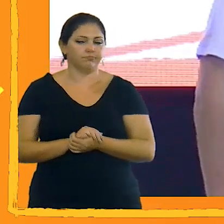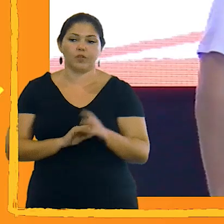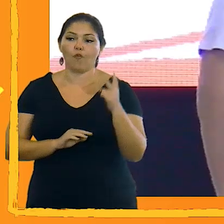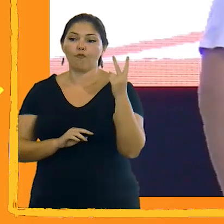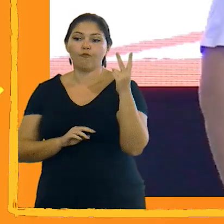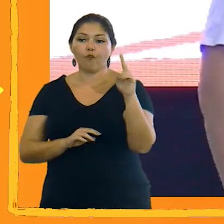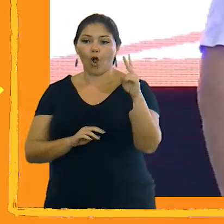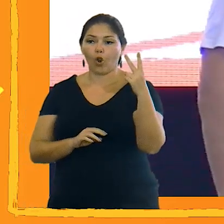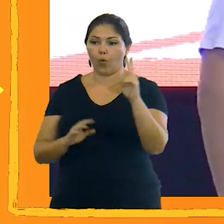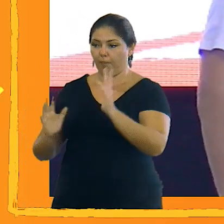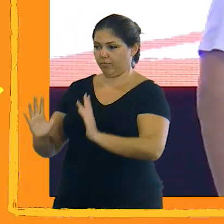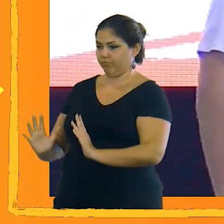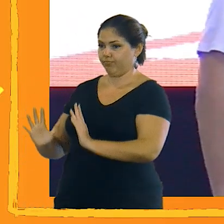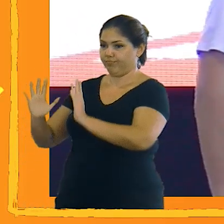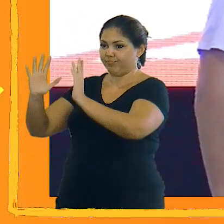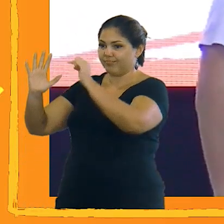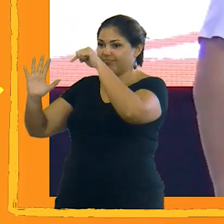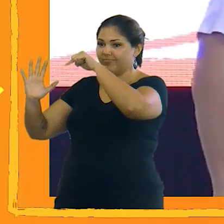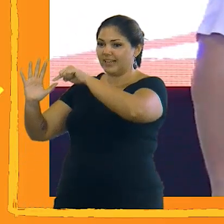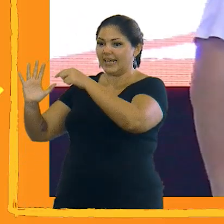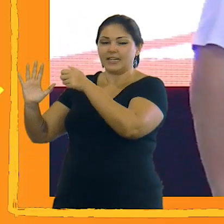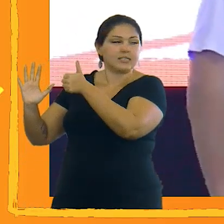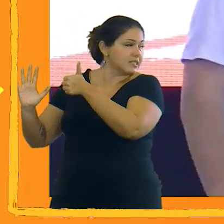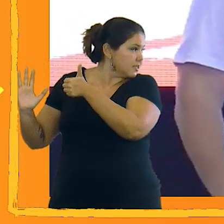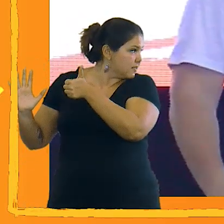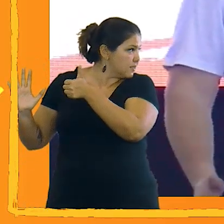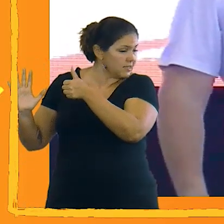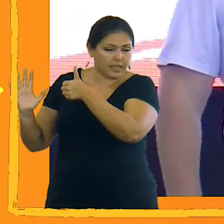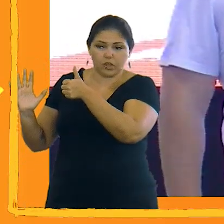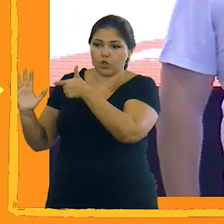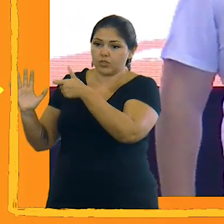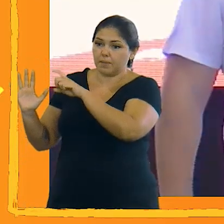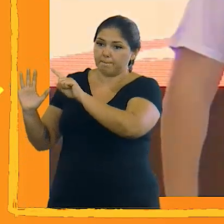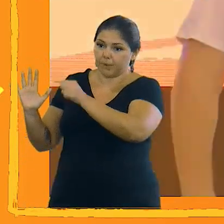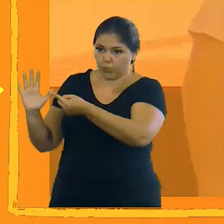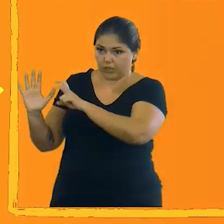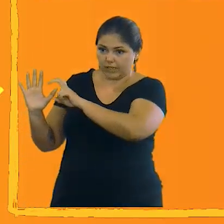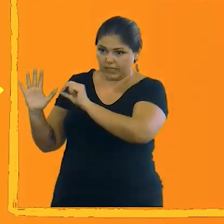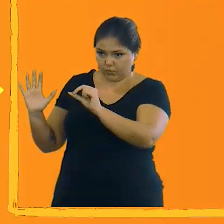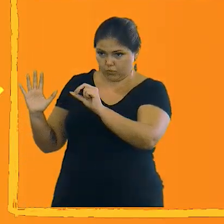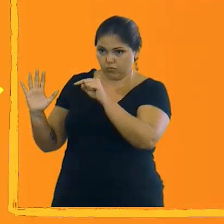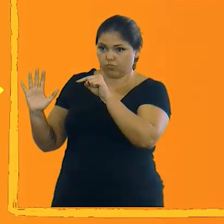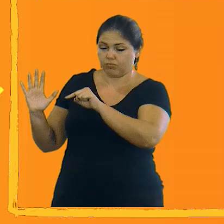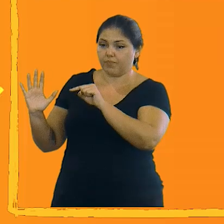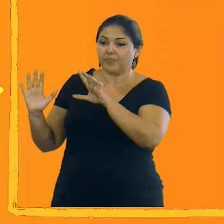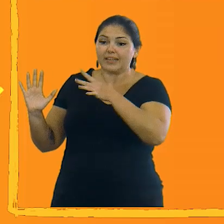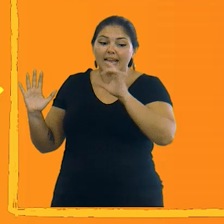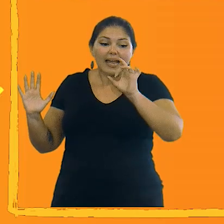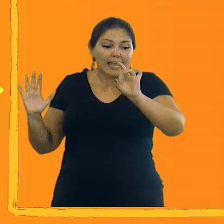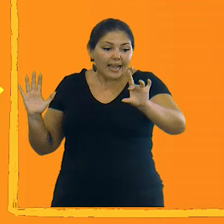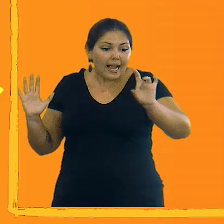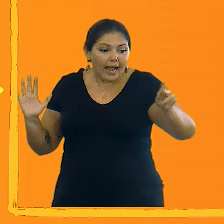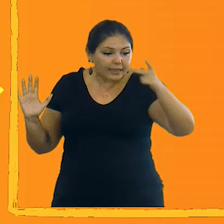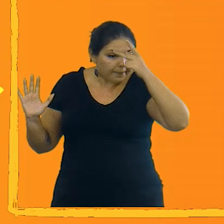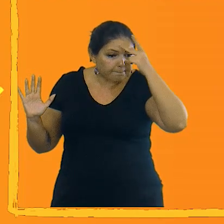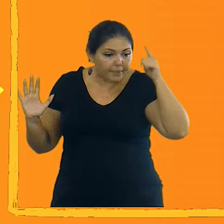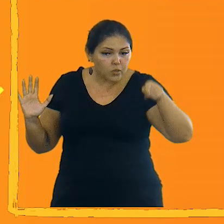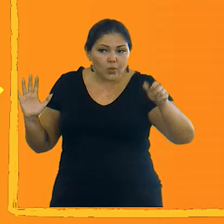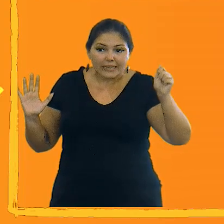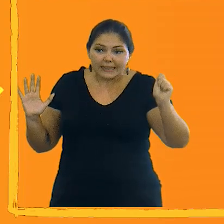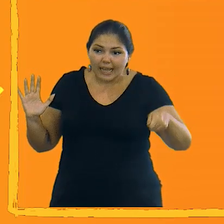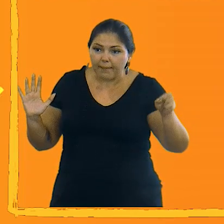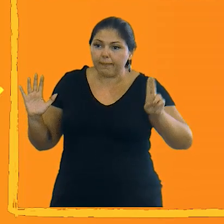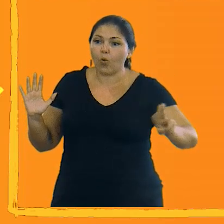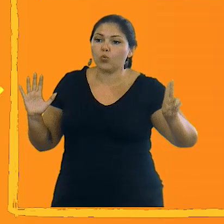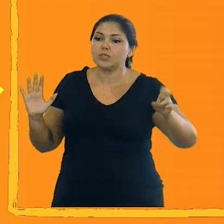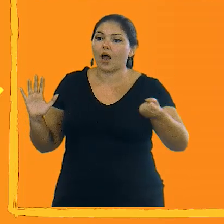água aí ele fala assim ó determinar a quantidade de água disponível por morador o volume de água